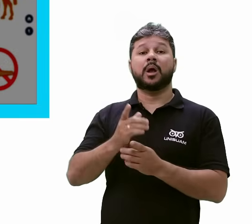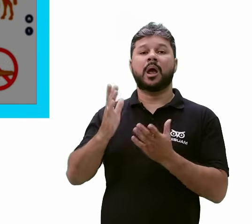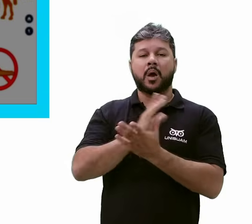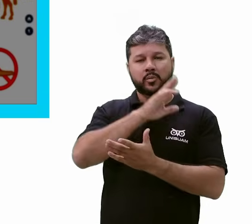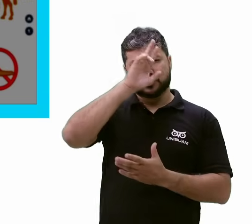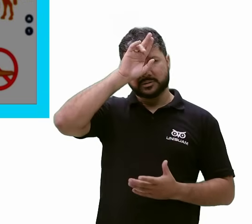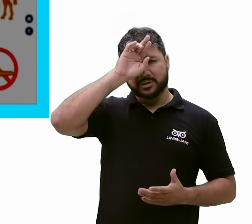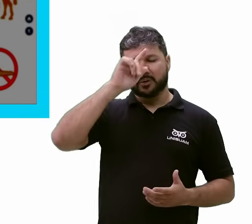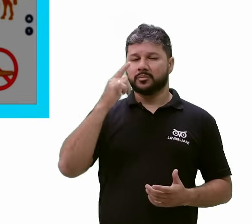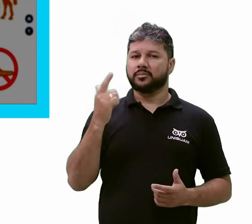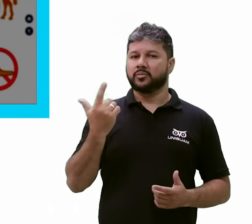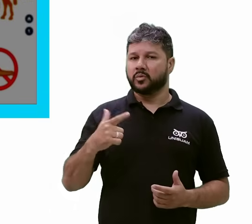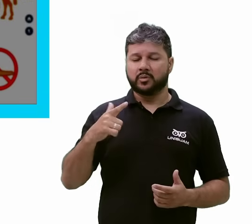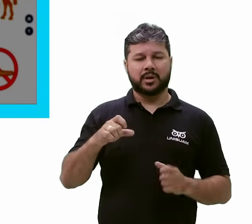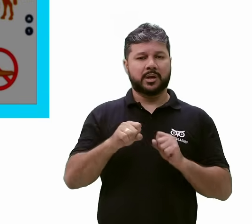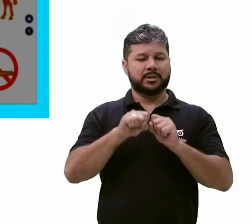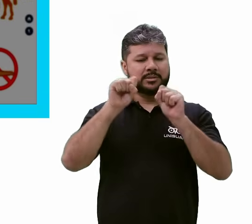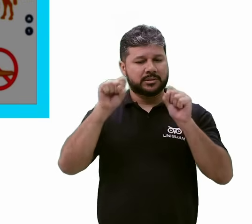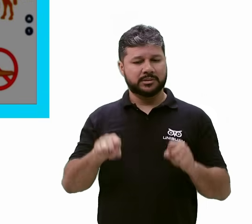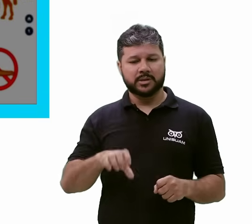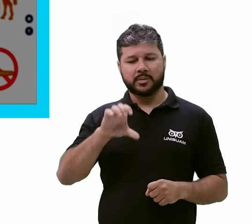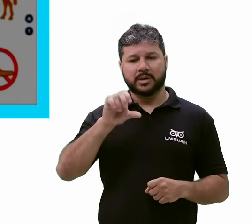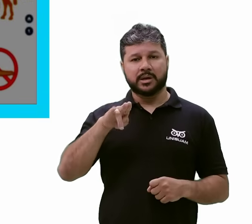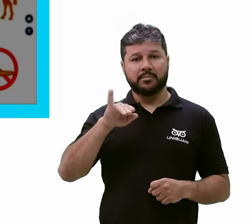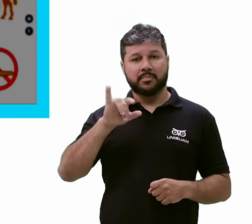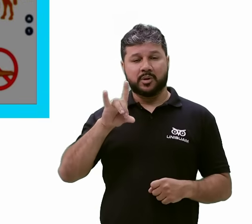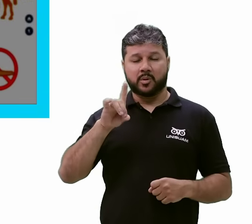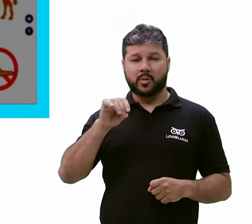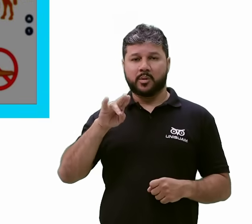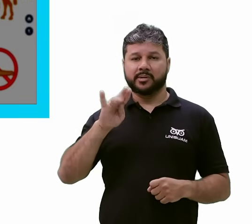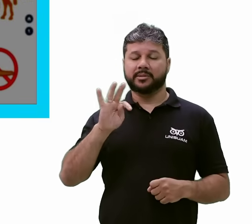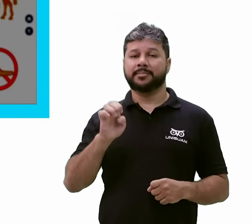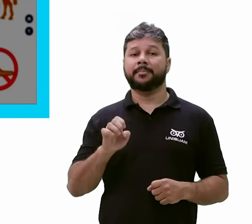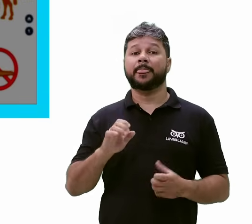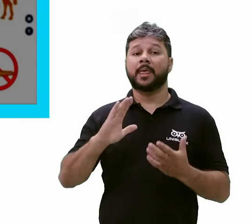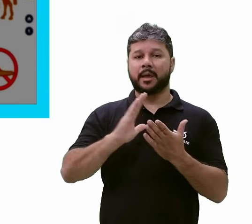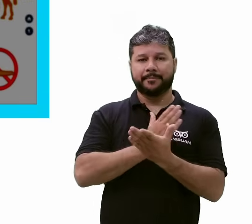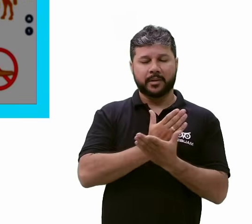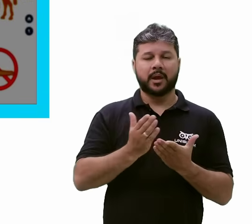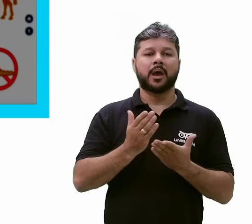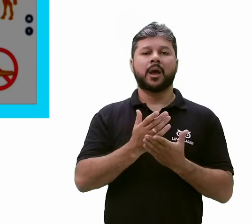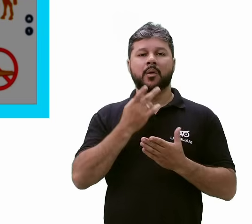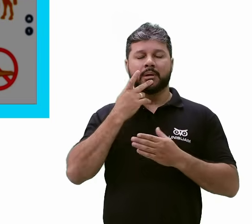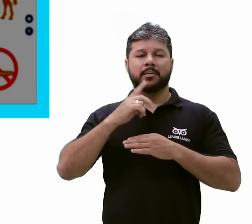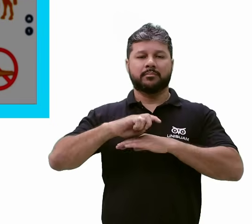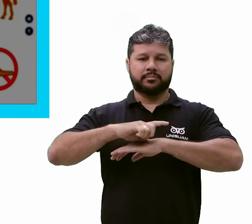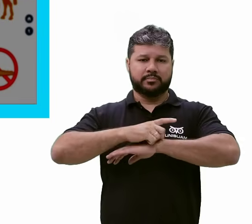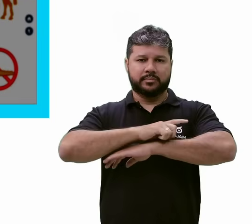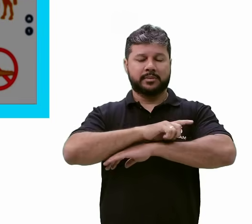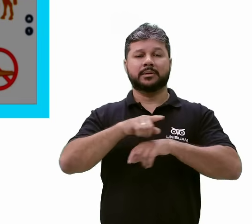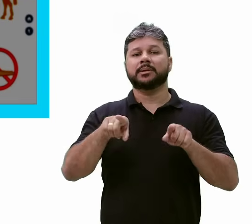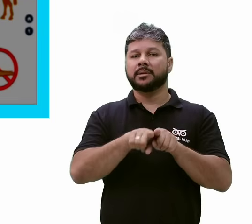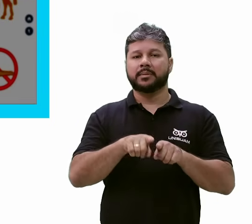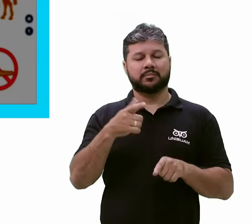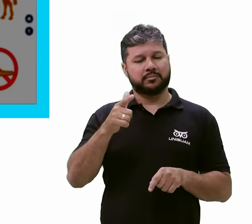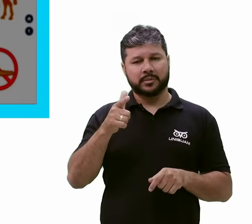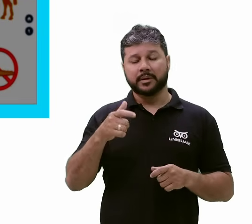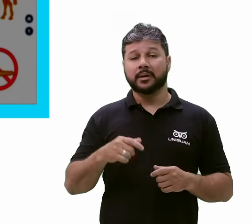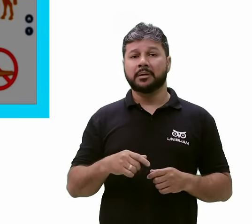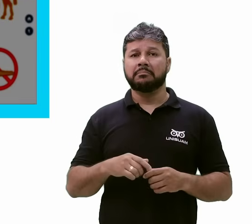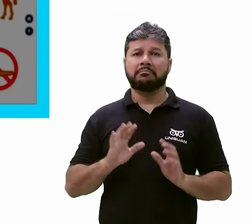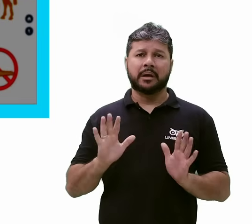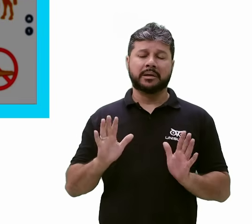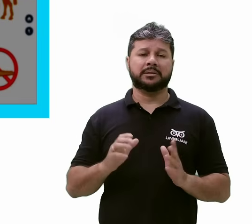Alguns insetos não têm sistema endocannabinoide, tá? E alguns invertebrados também não.